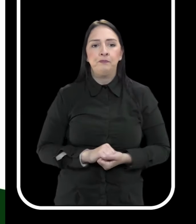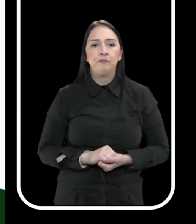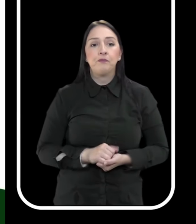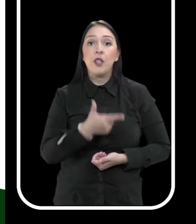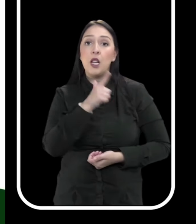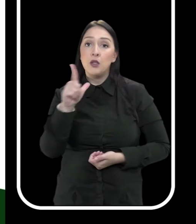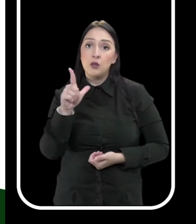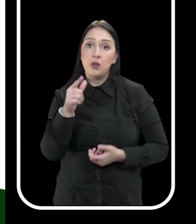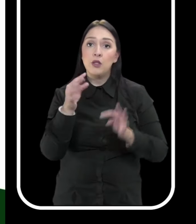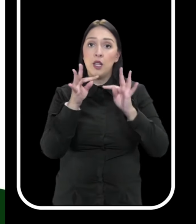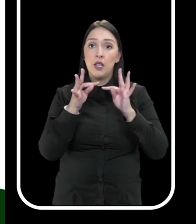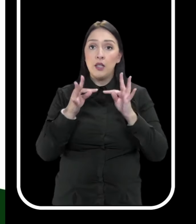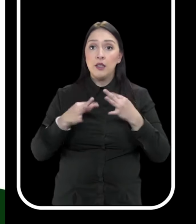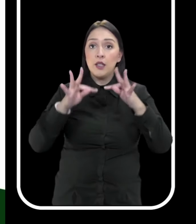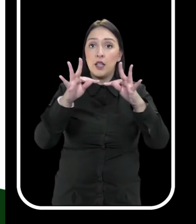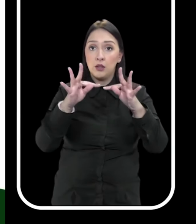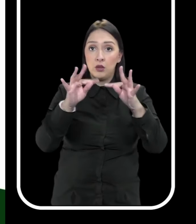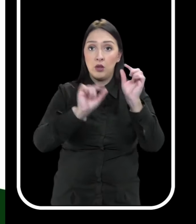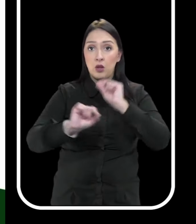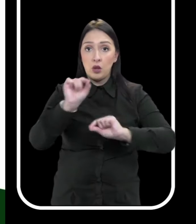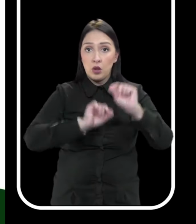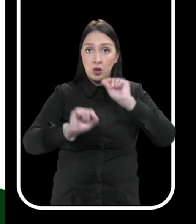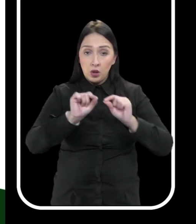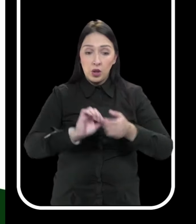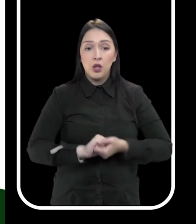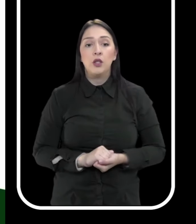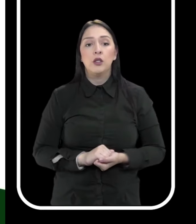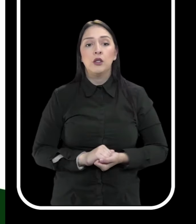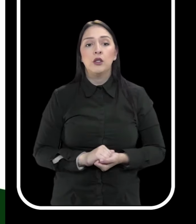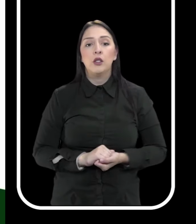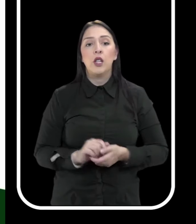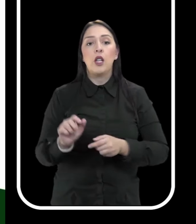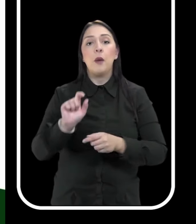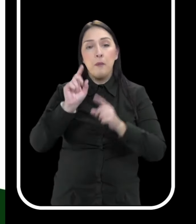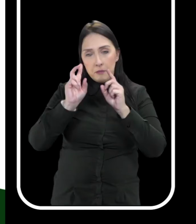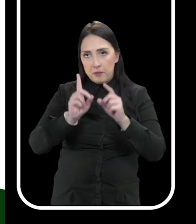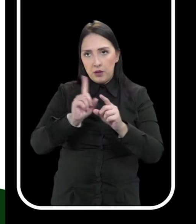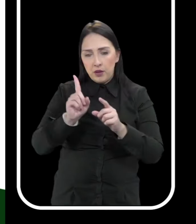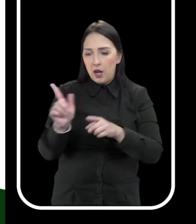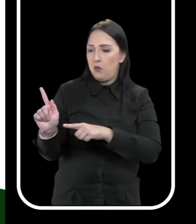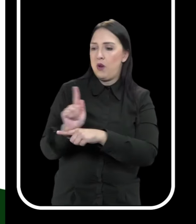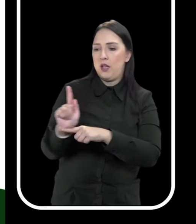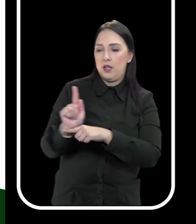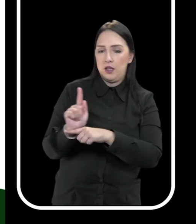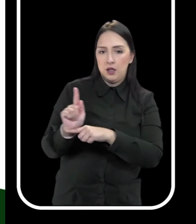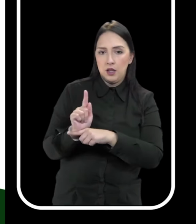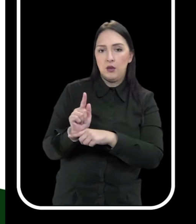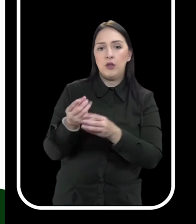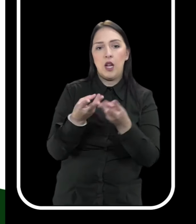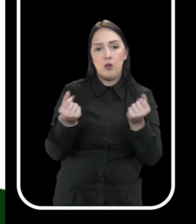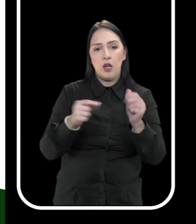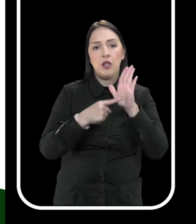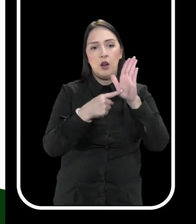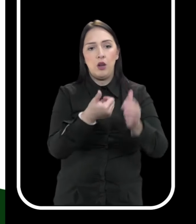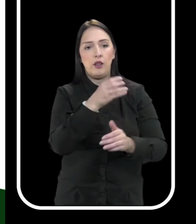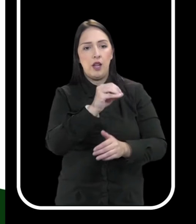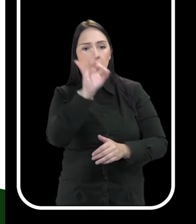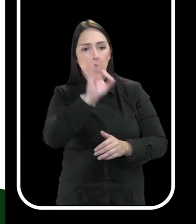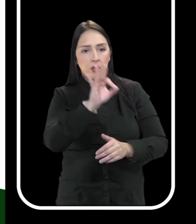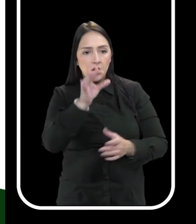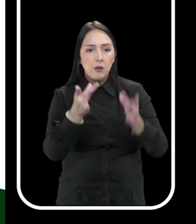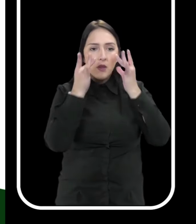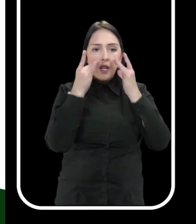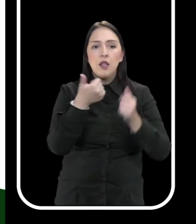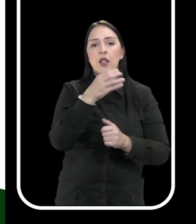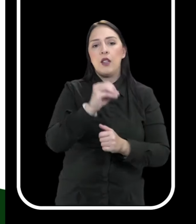presenciais. As demais tecnologias, com exceção de gestão da qualidade, seria 10% de atividades presenciais e 10%